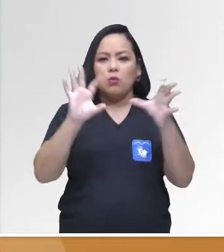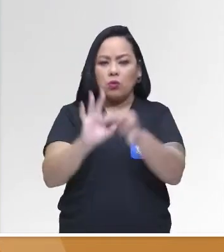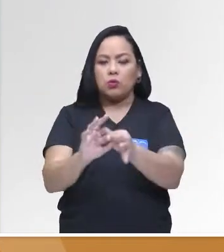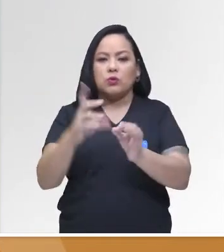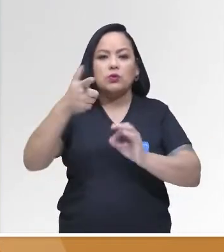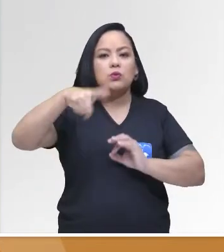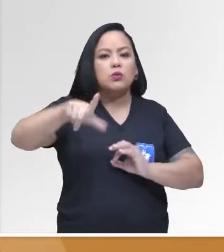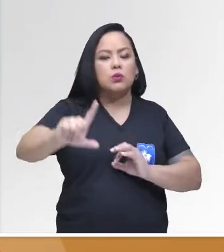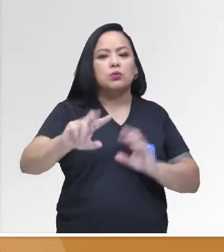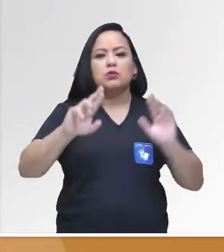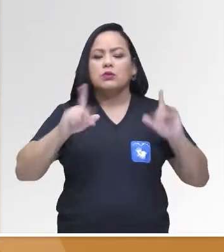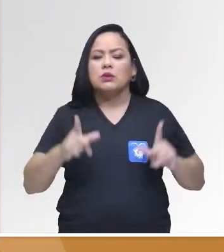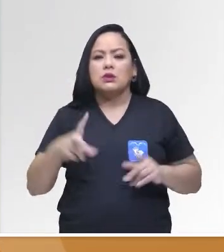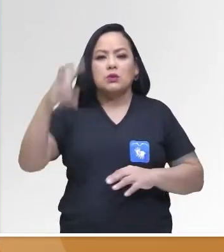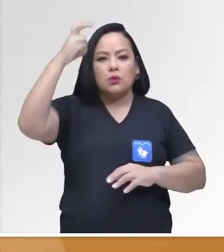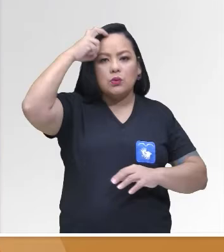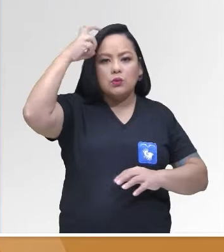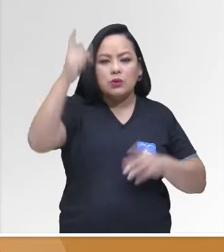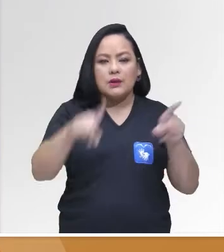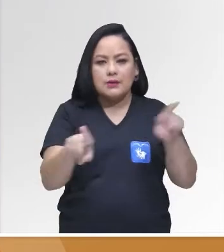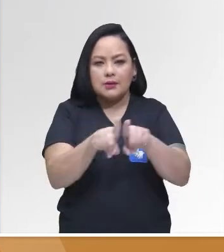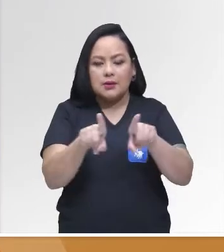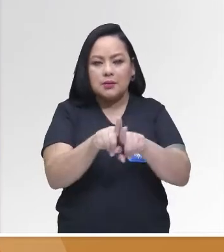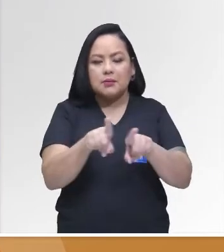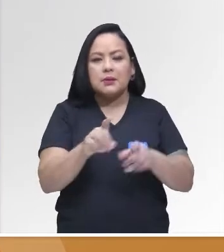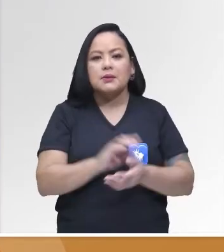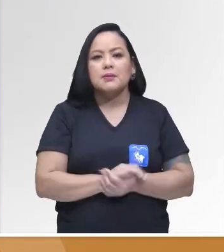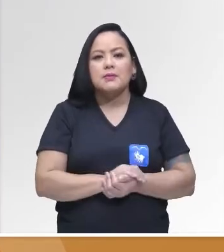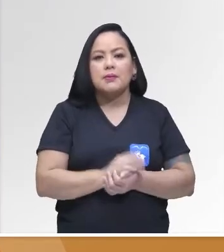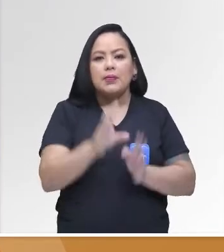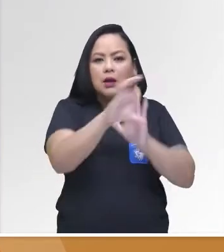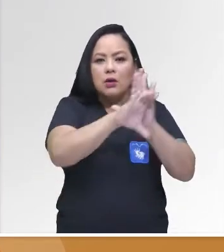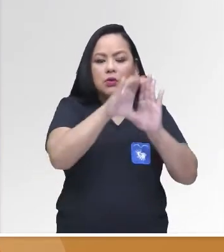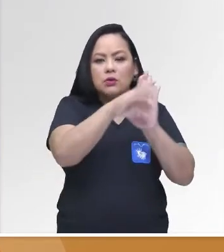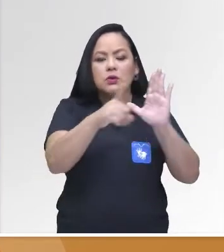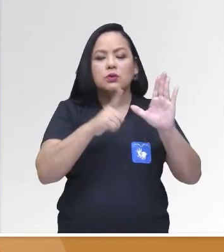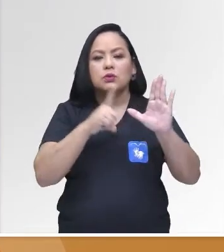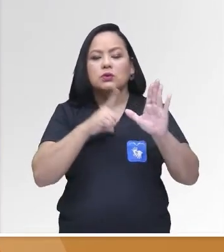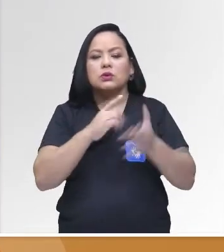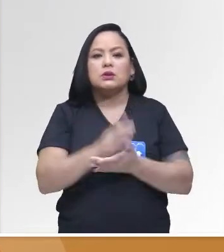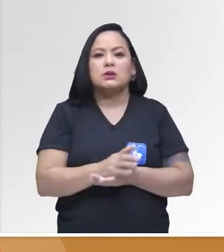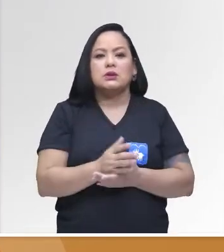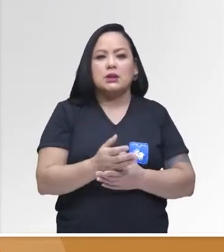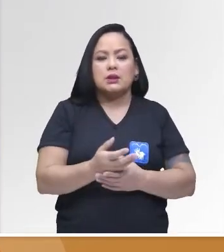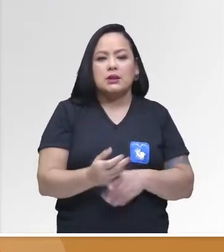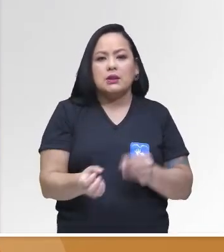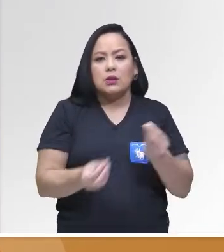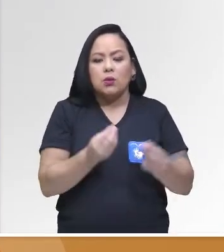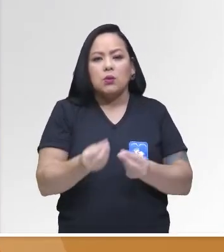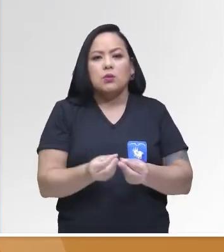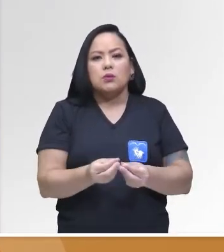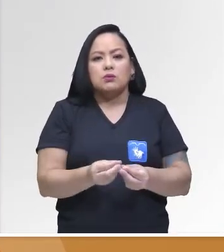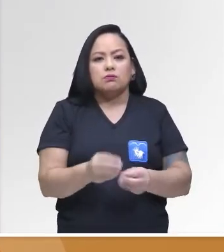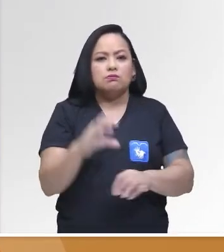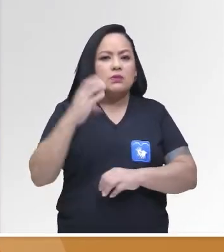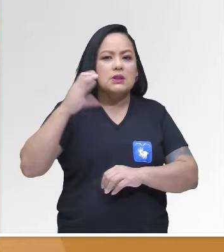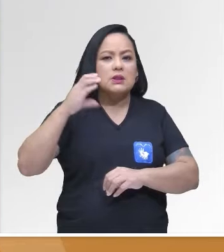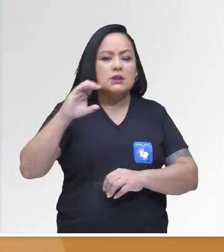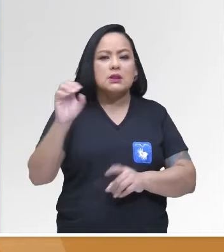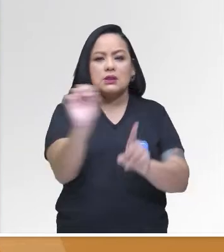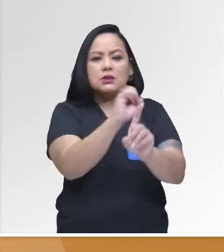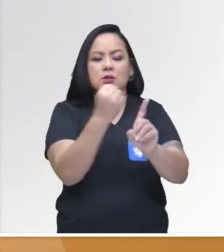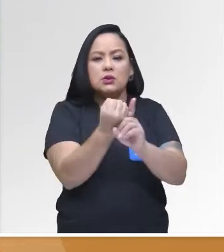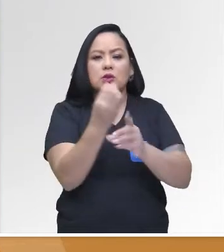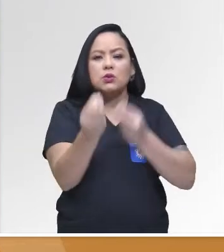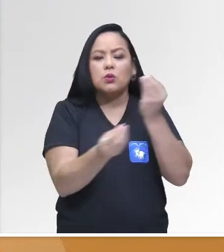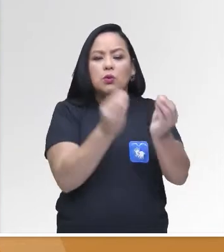contexto. Cultura também é definida em ciências sociais como um